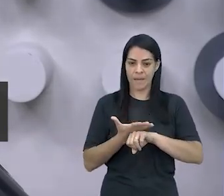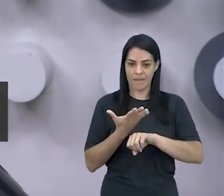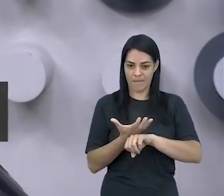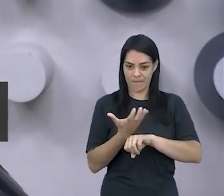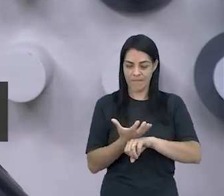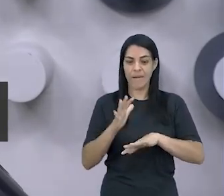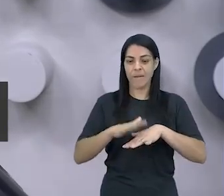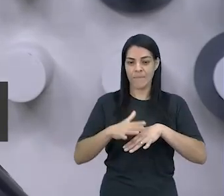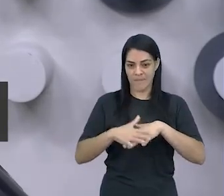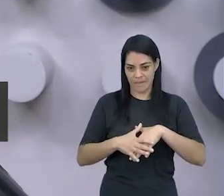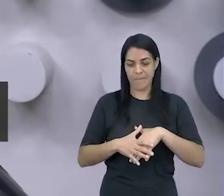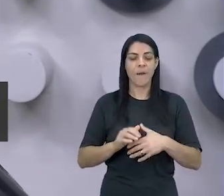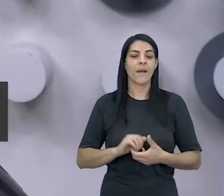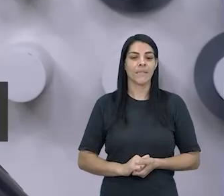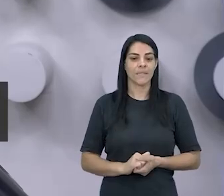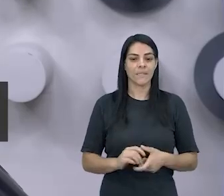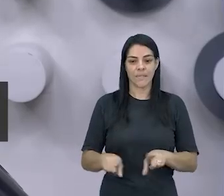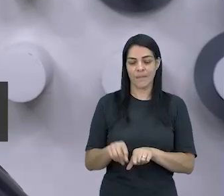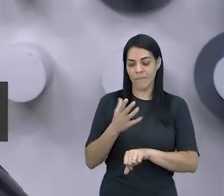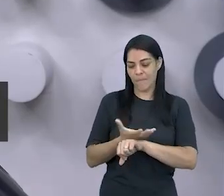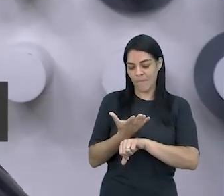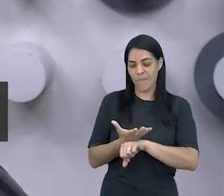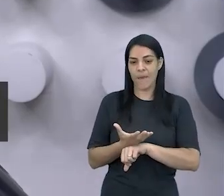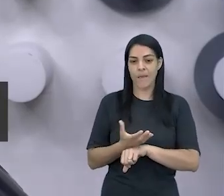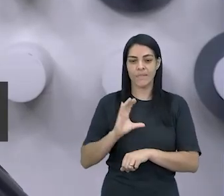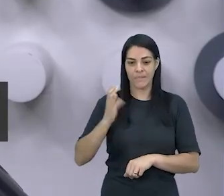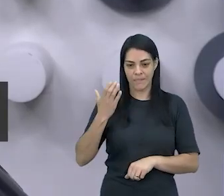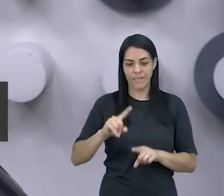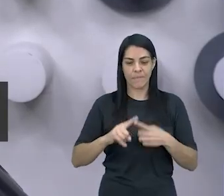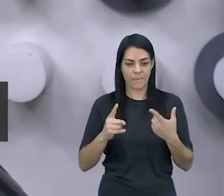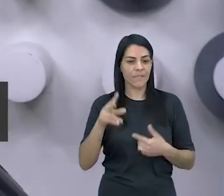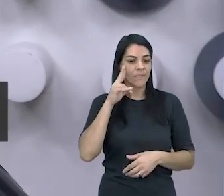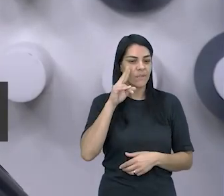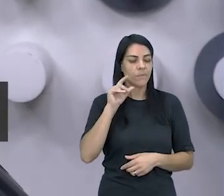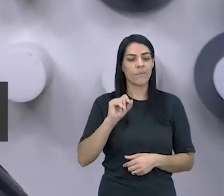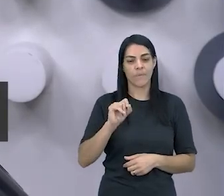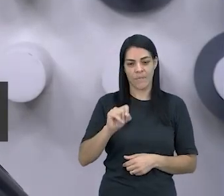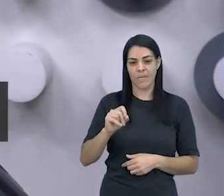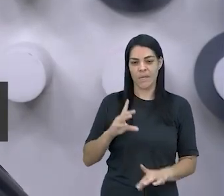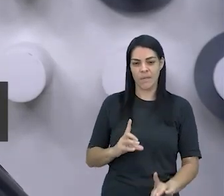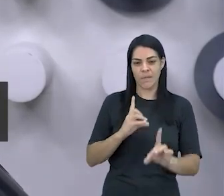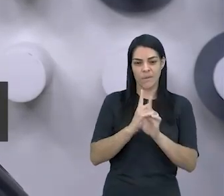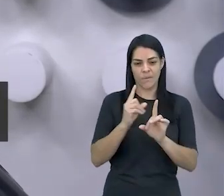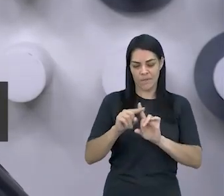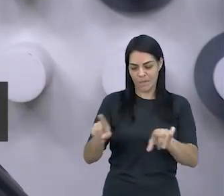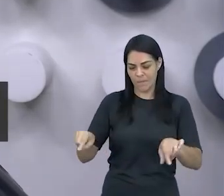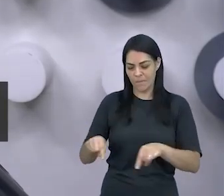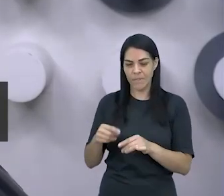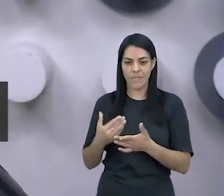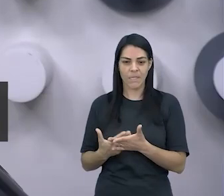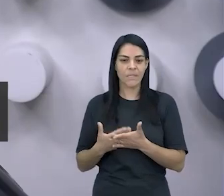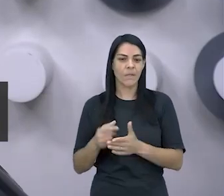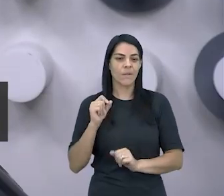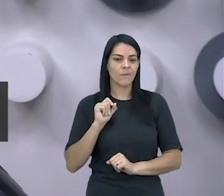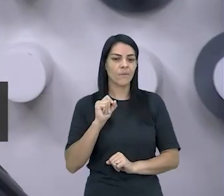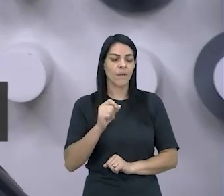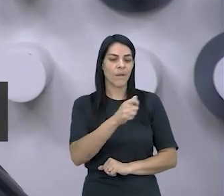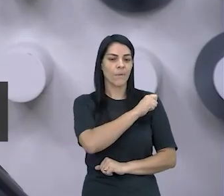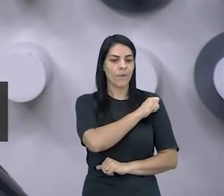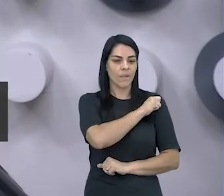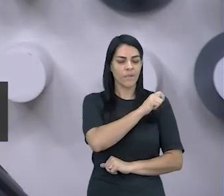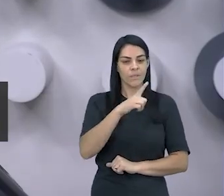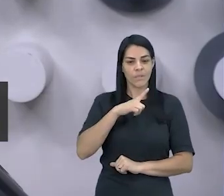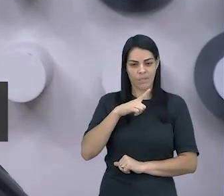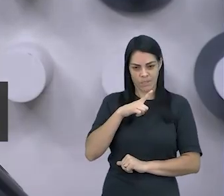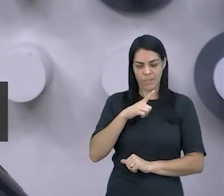aula de ciência, dei uma série de aulas. Mas eu me lembro uma vez que eu encontrei na sala de aula uma aluna que ela